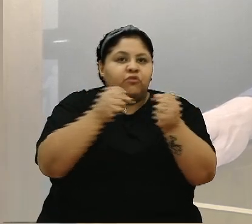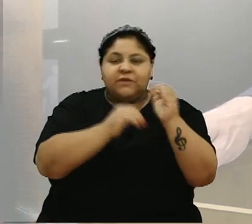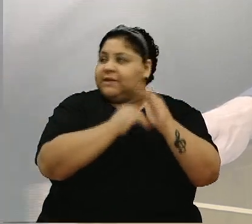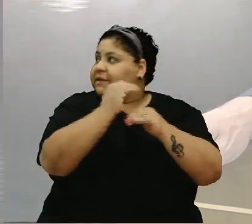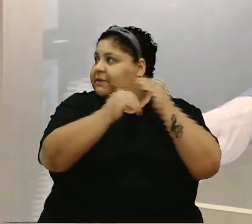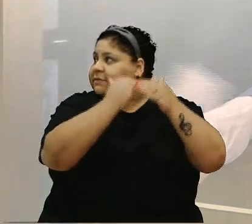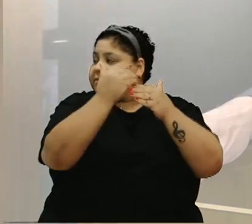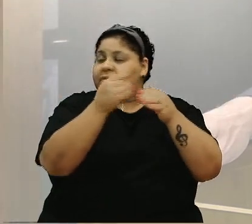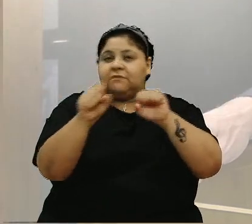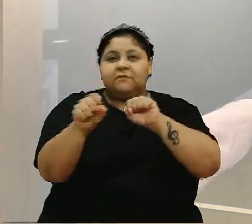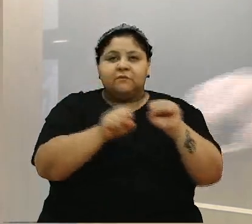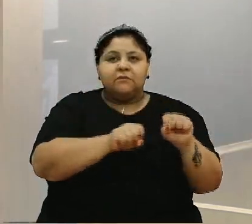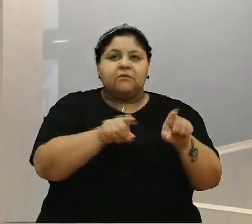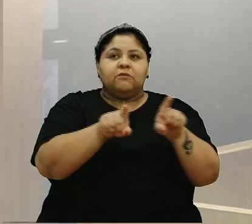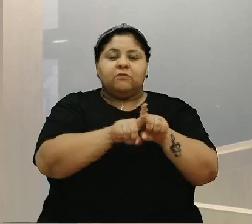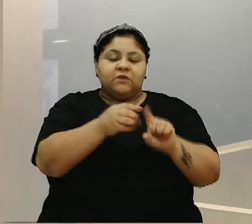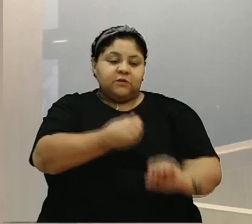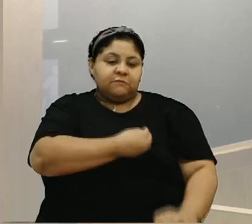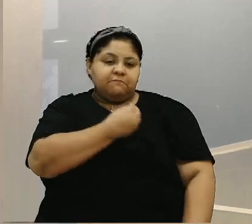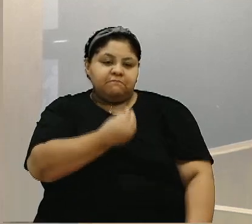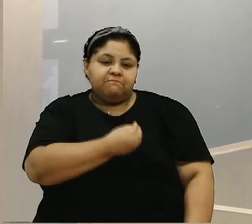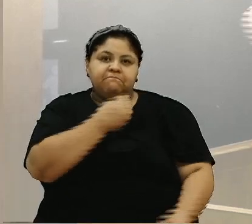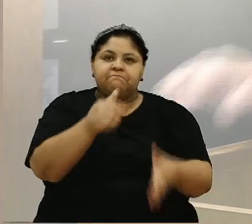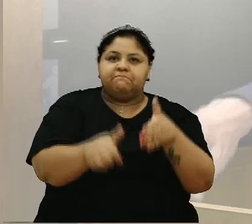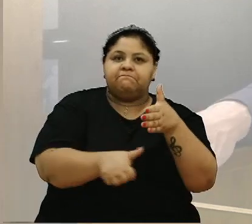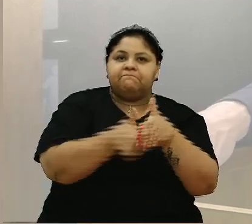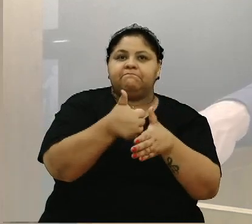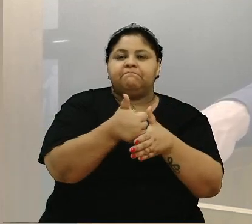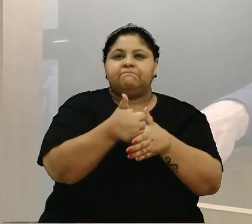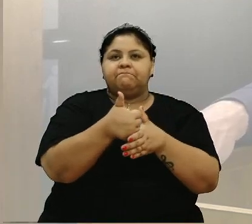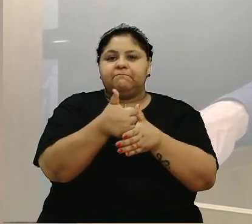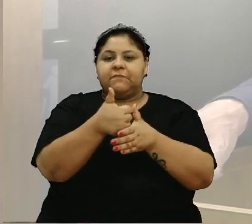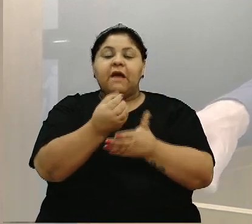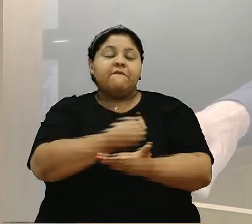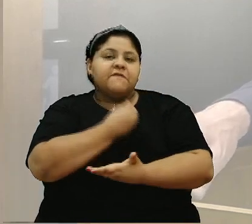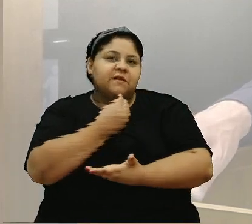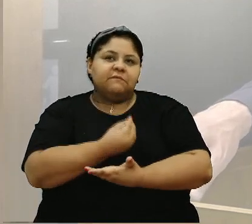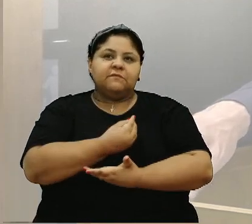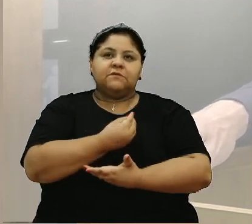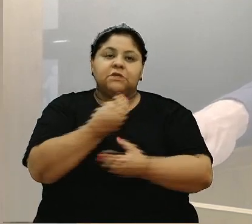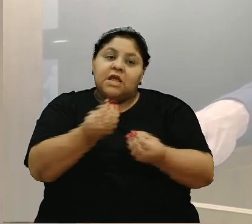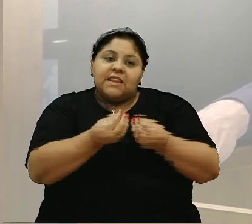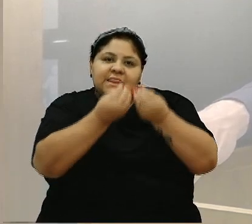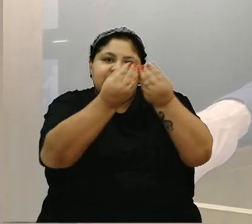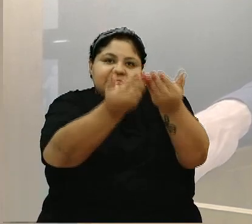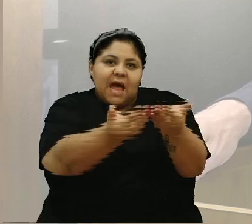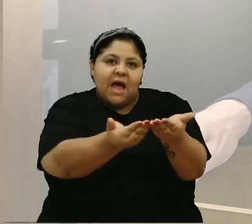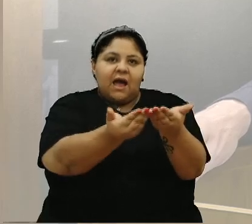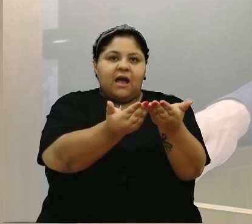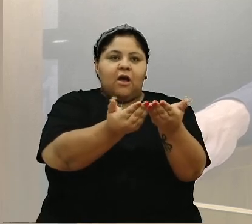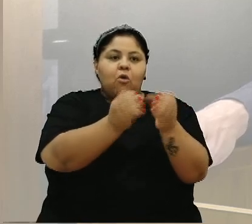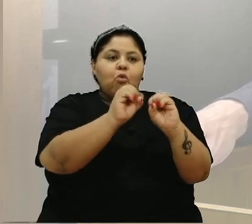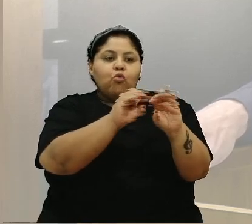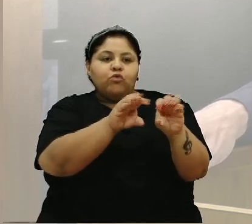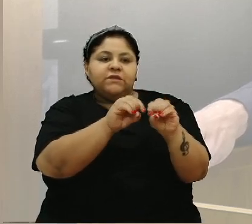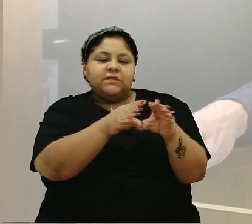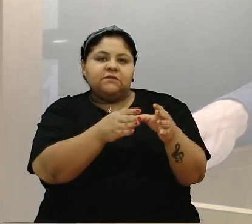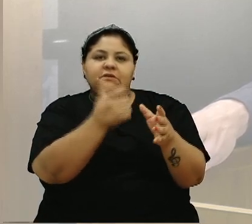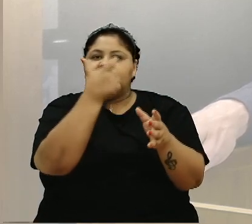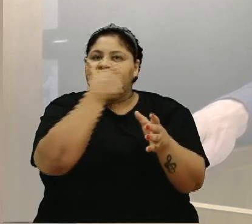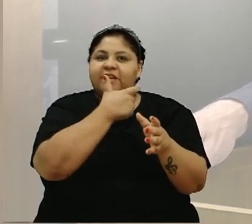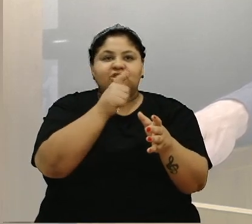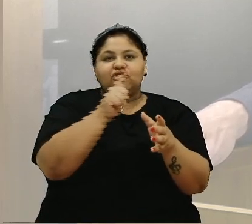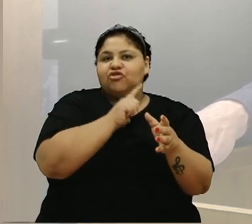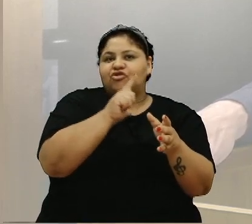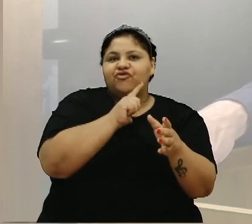crescer, para eles poderem ter sua vida, para eles poderem melhorar a situação de vida, dar a eles o ensino que talvez eles não